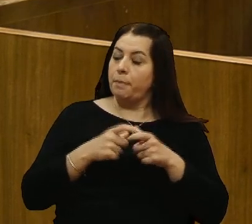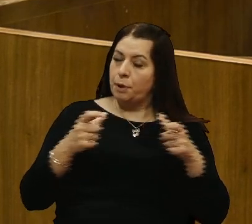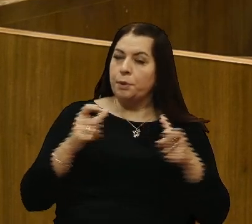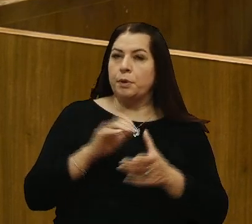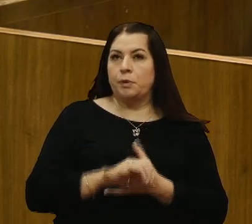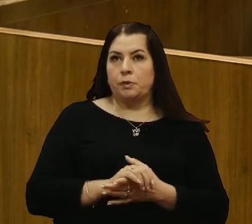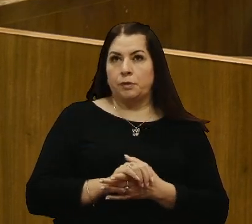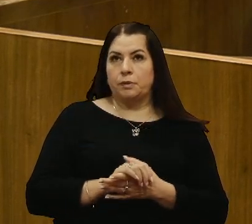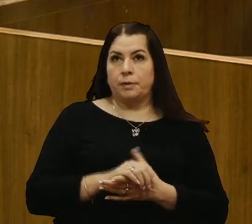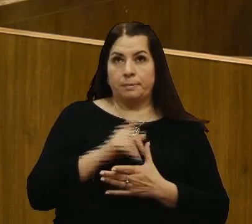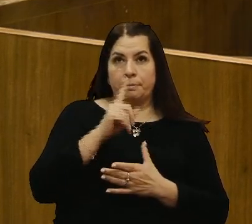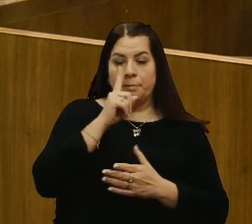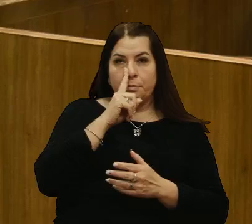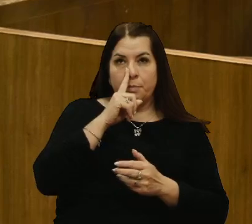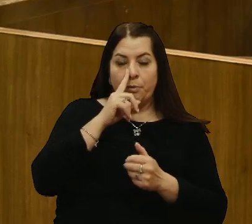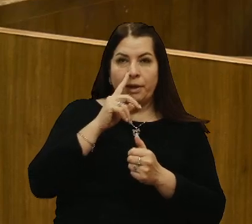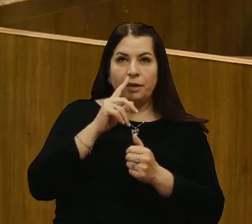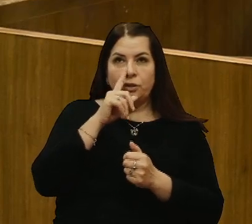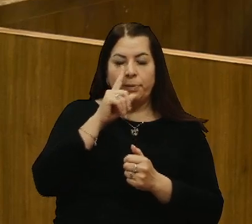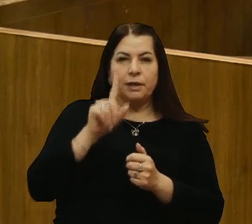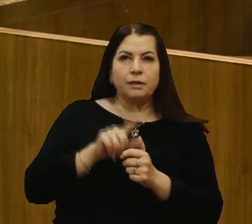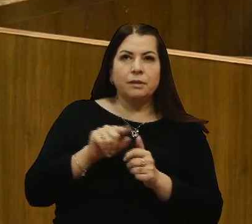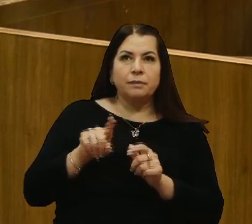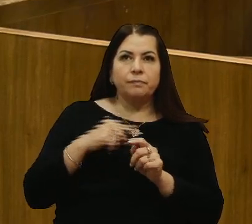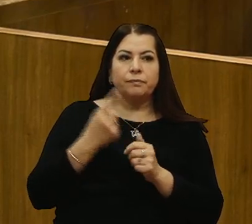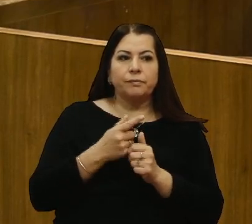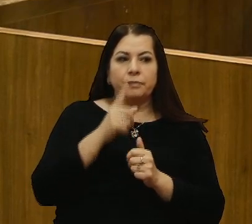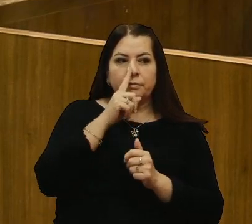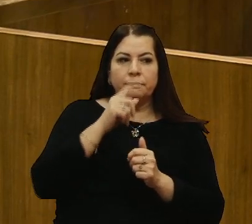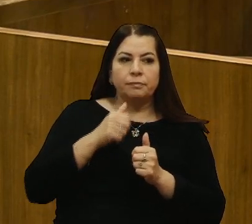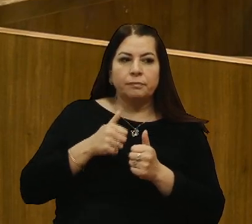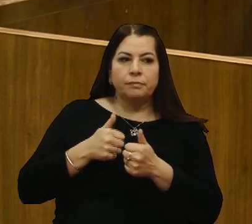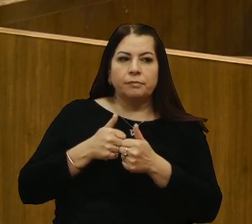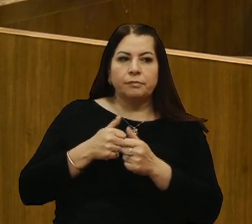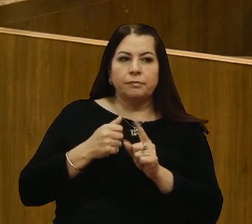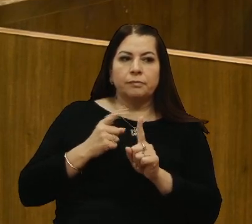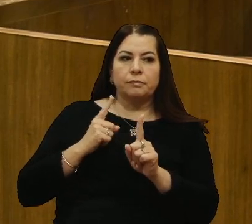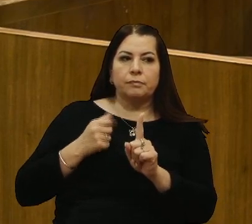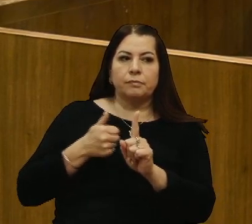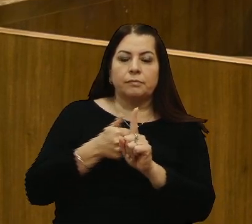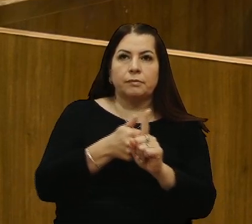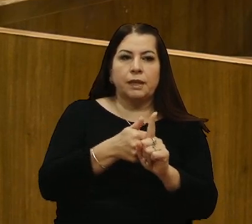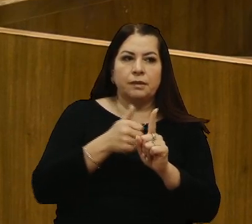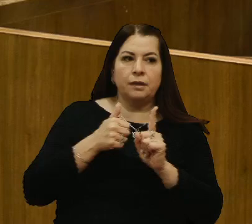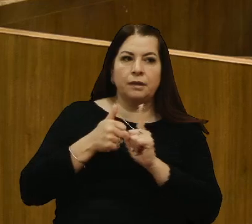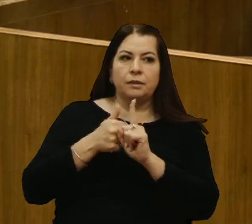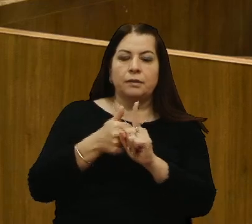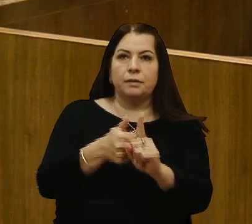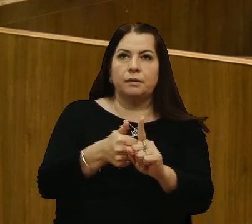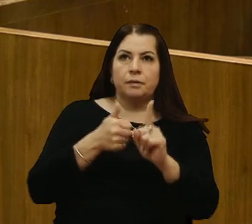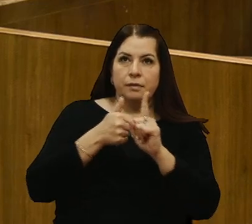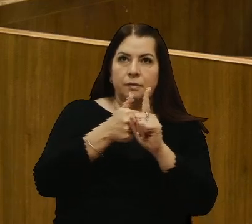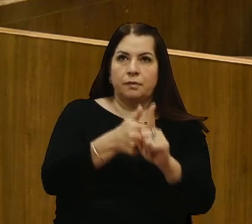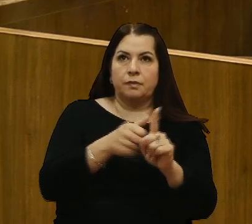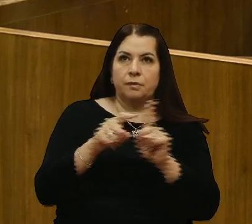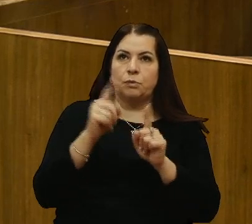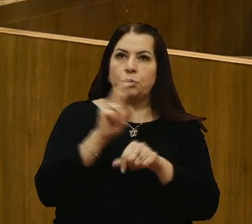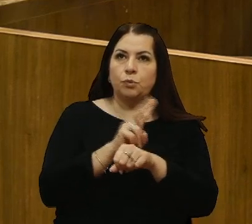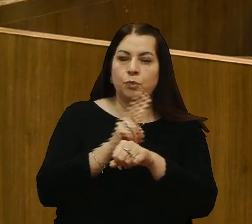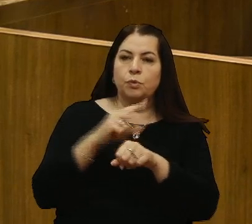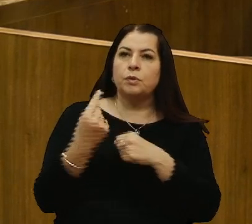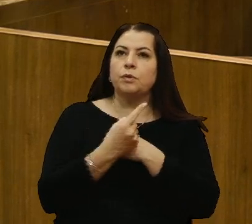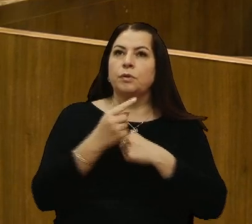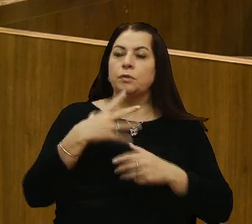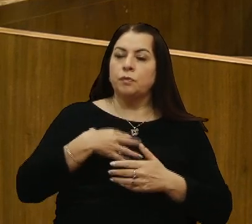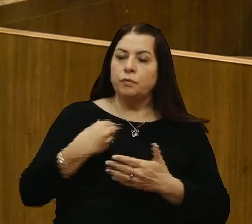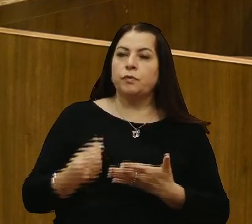maiores. Mães atípicas são as mães que desempenham um papel excepcional ao cuidar de